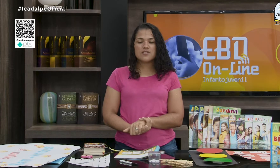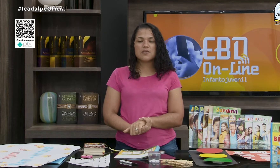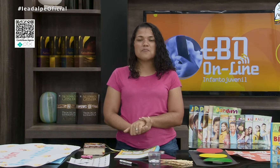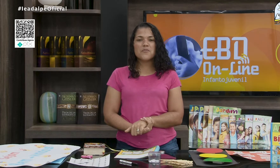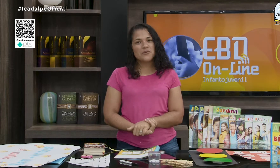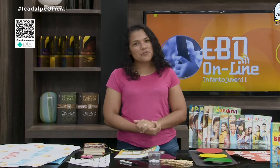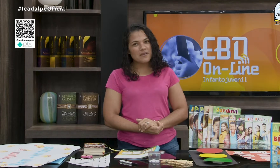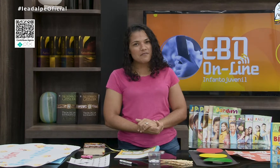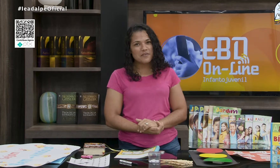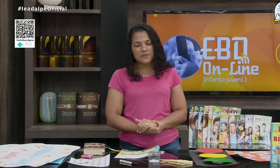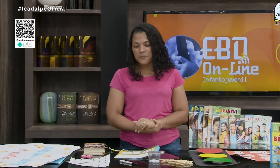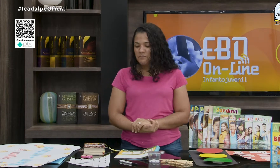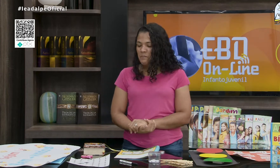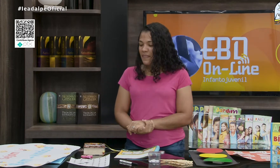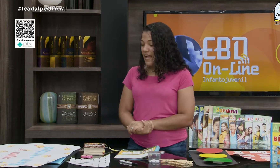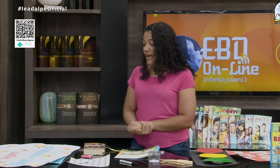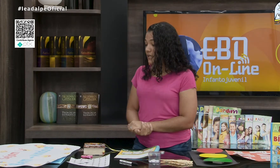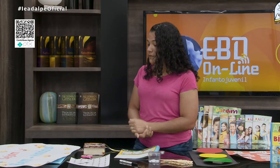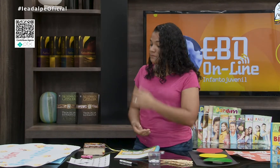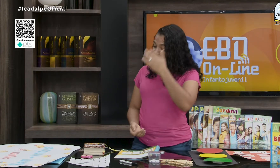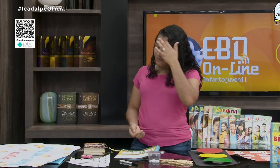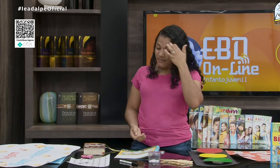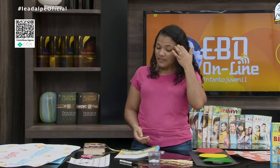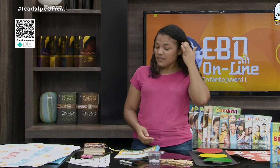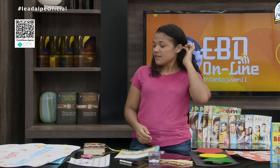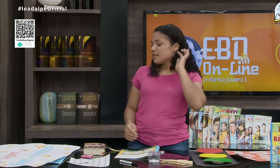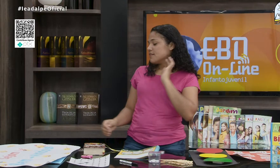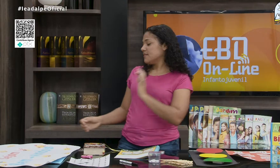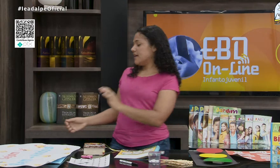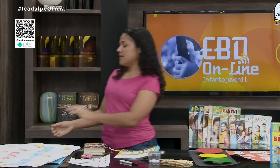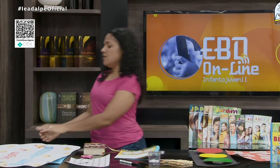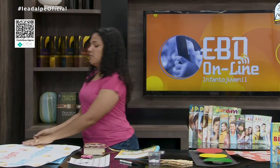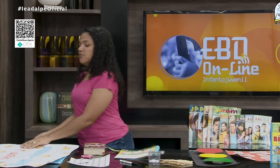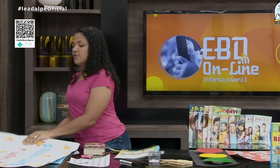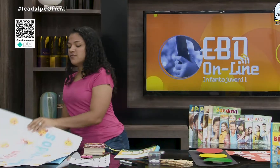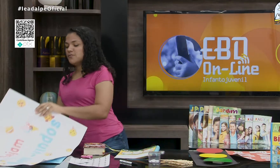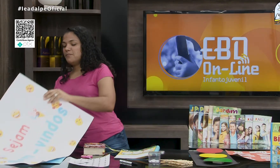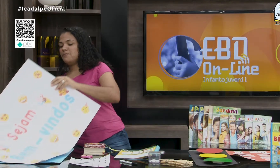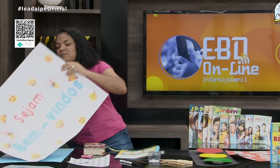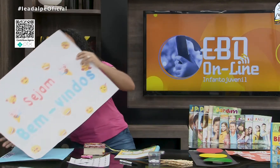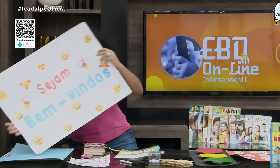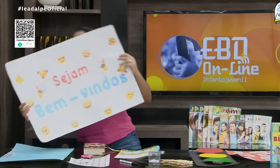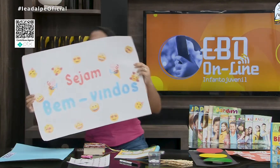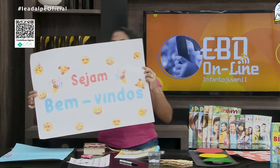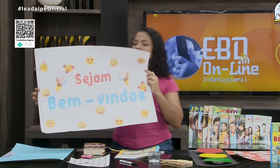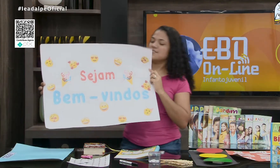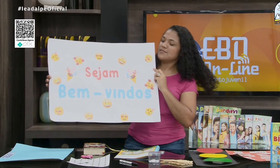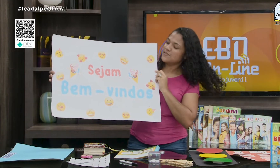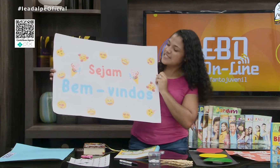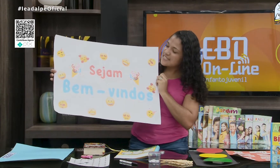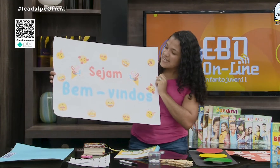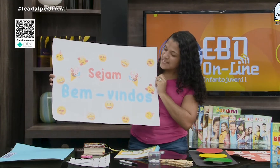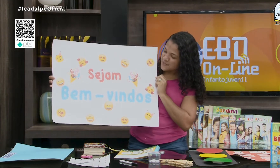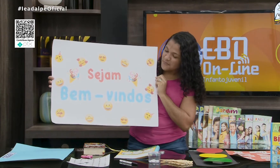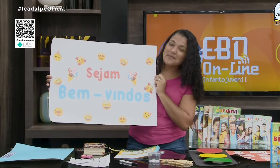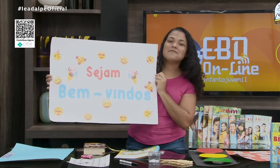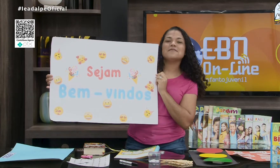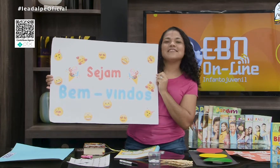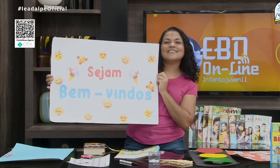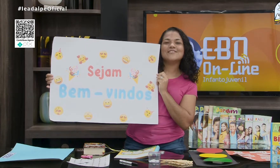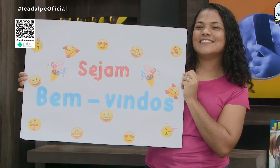trimestre, então seja muito bem-vindo a ele. Tá aqui, ó, o nosso painelzinho de